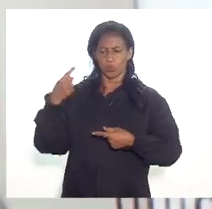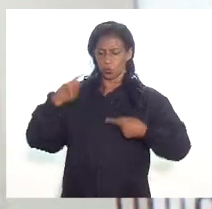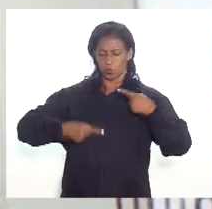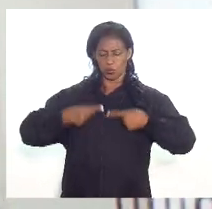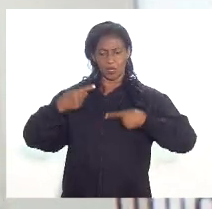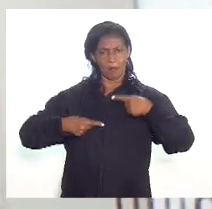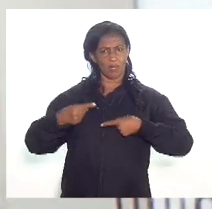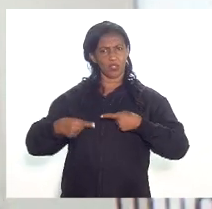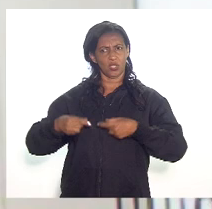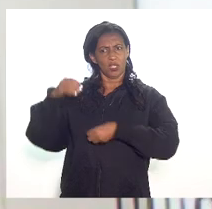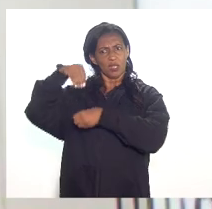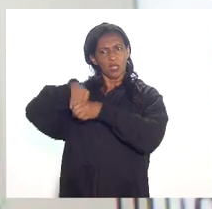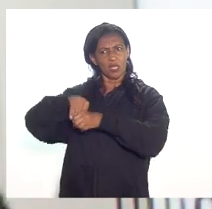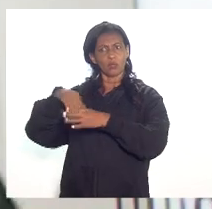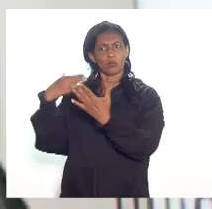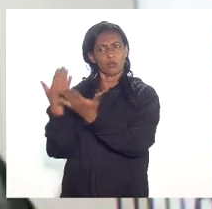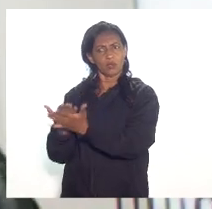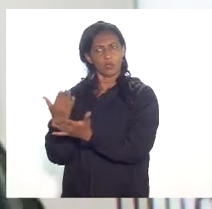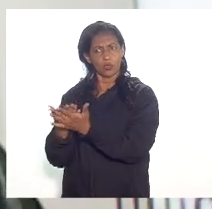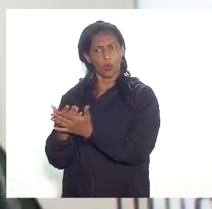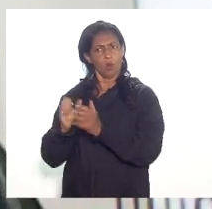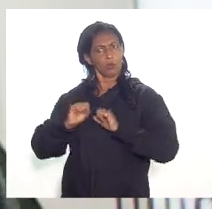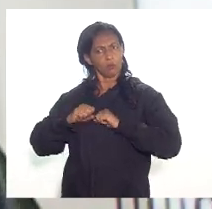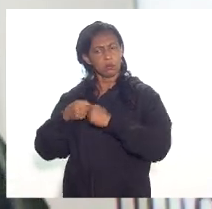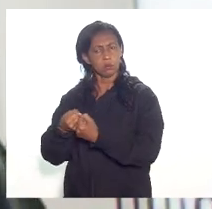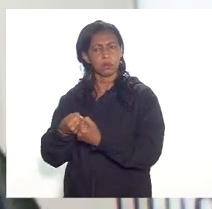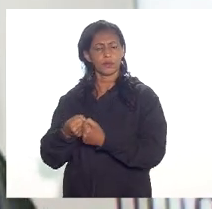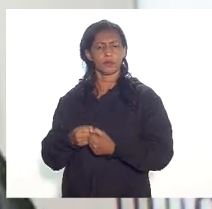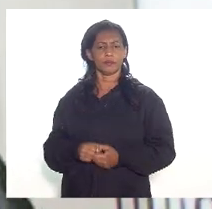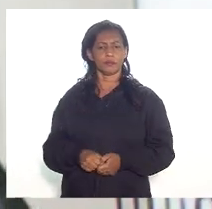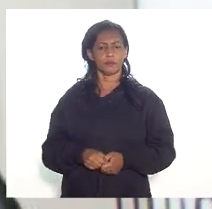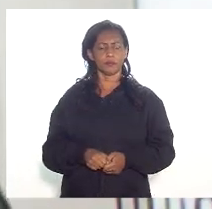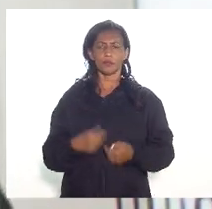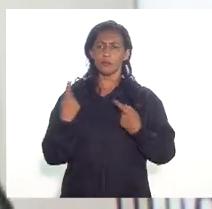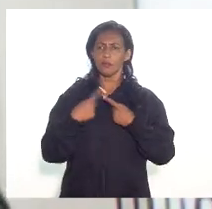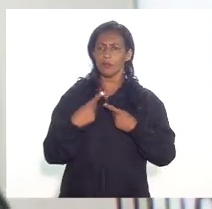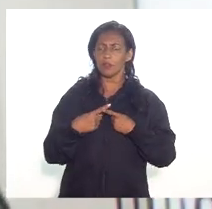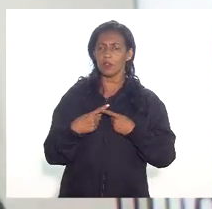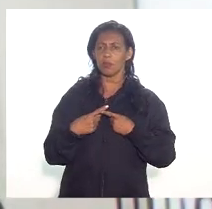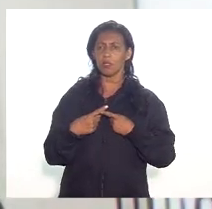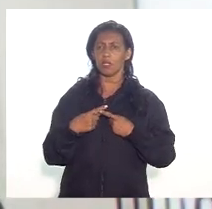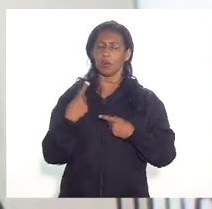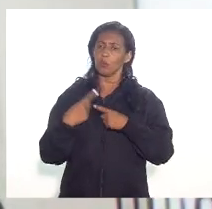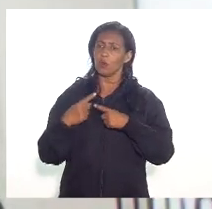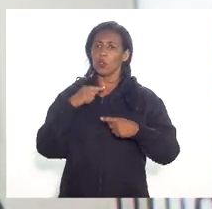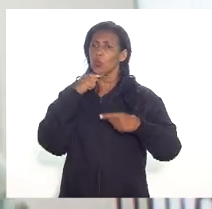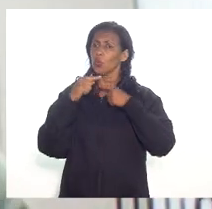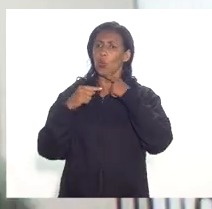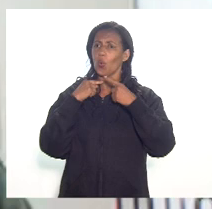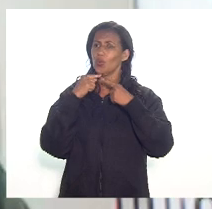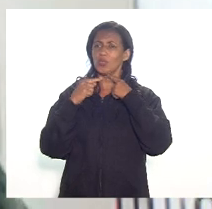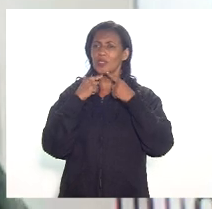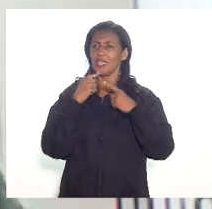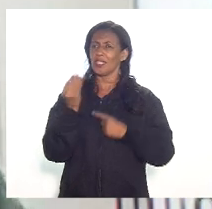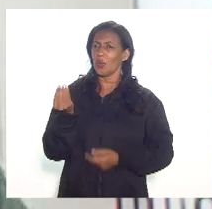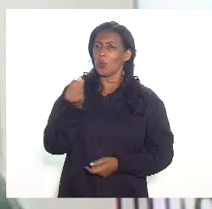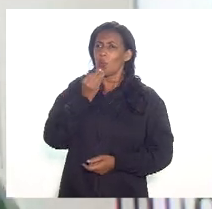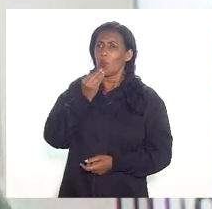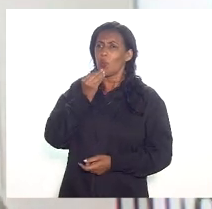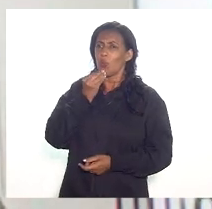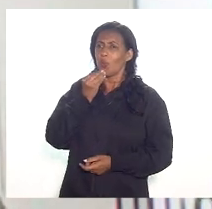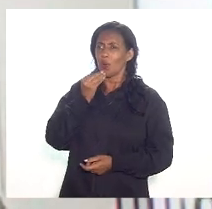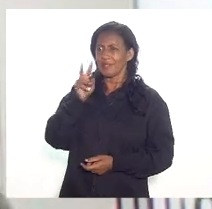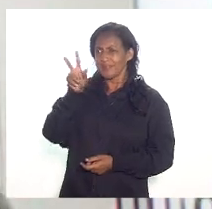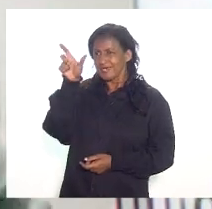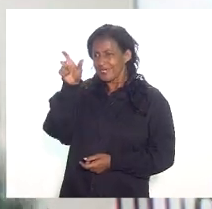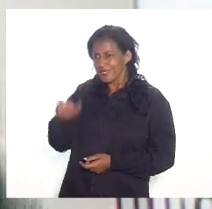pluralidade nas escolas isso eles não enfrentam por quê? porque na verdade não conseguem deixar transparente que o que